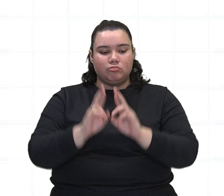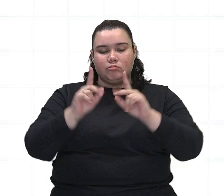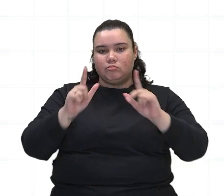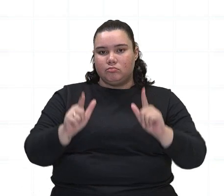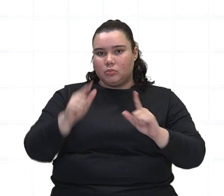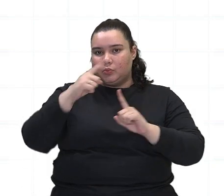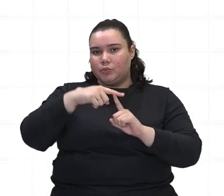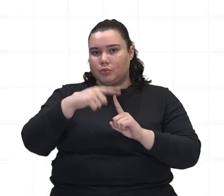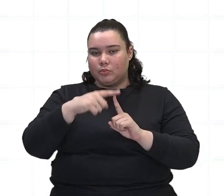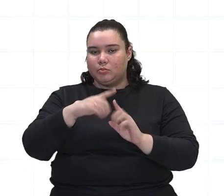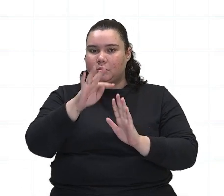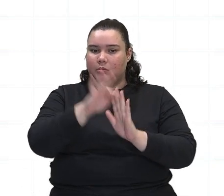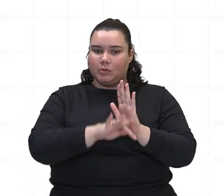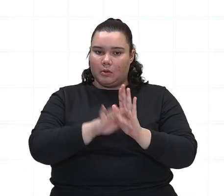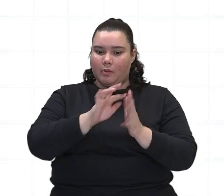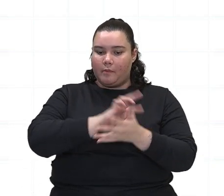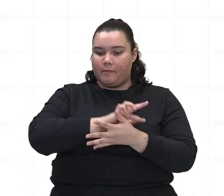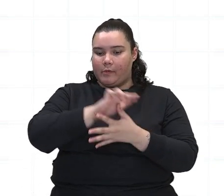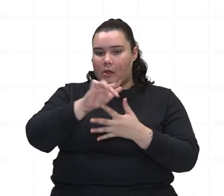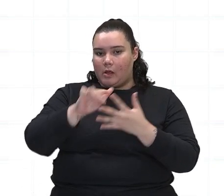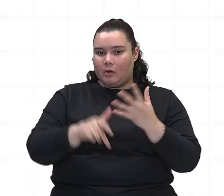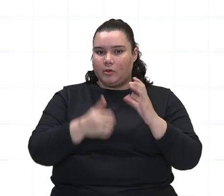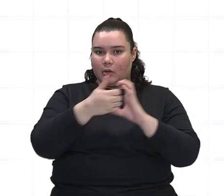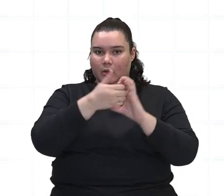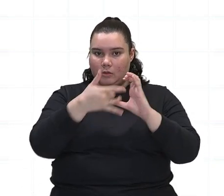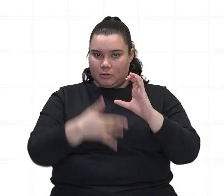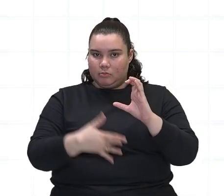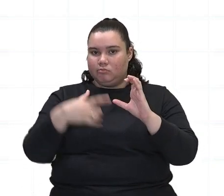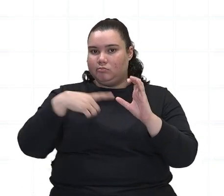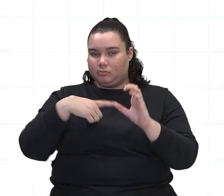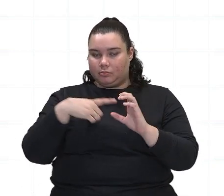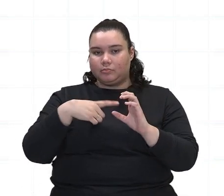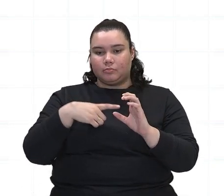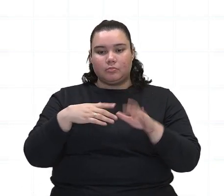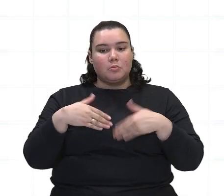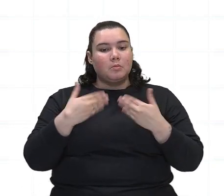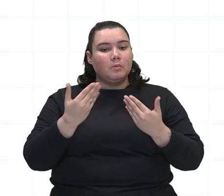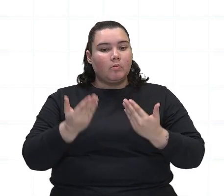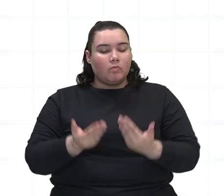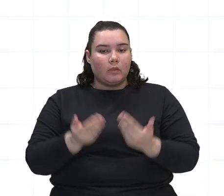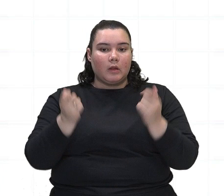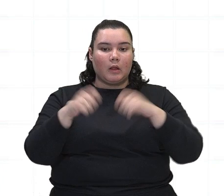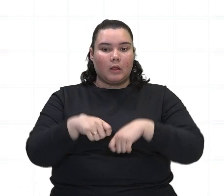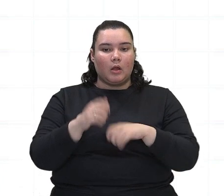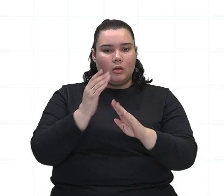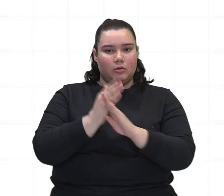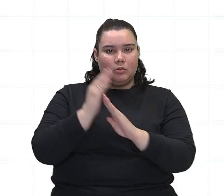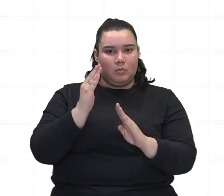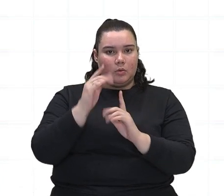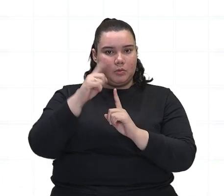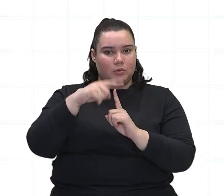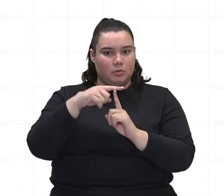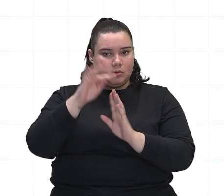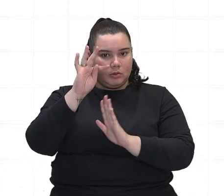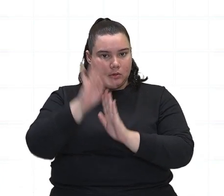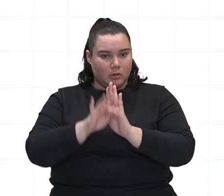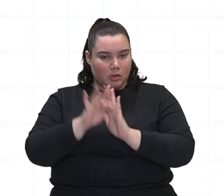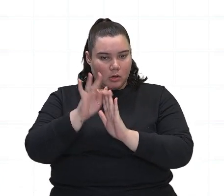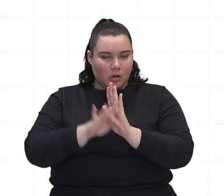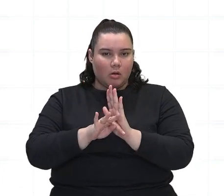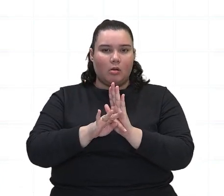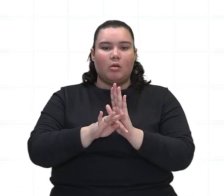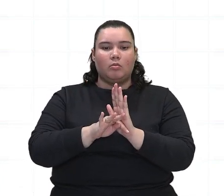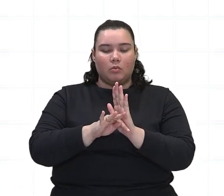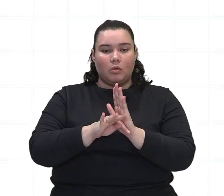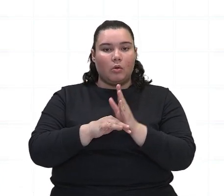de textos que têm essas características. Então, é possível identificar a tipologia textual, a tipologia